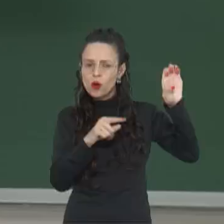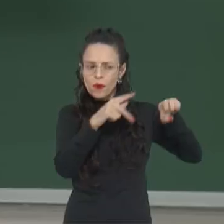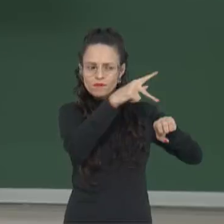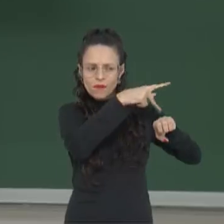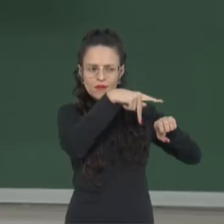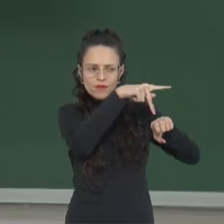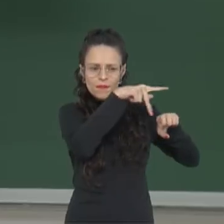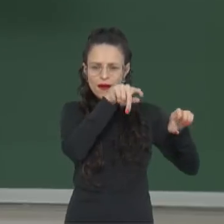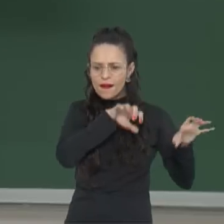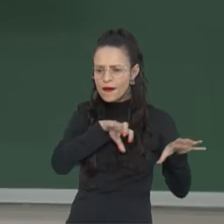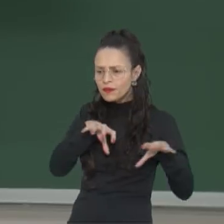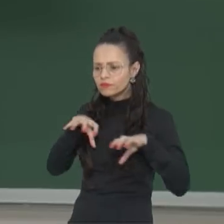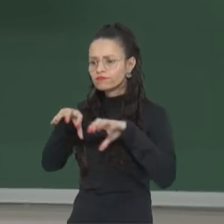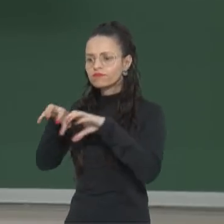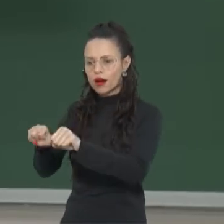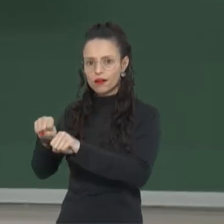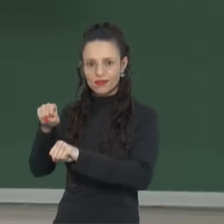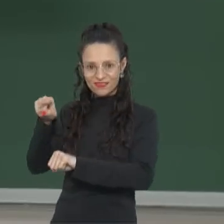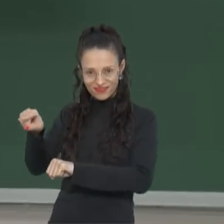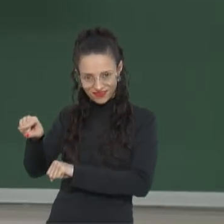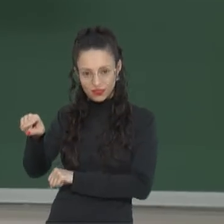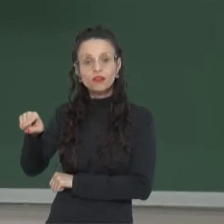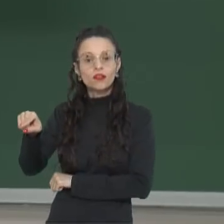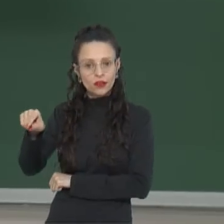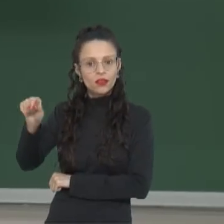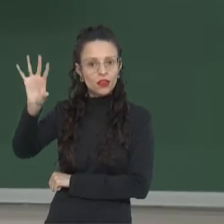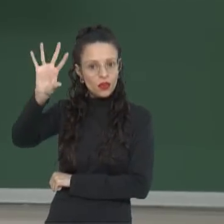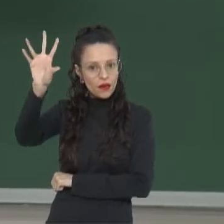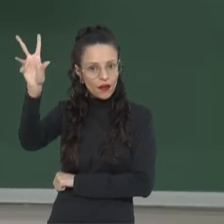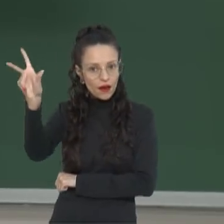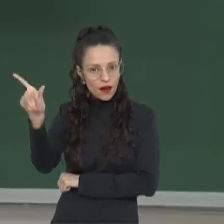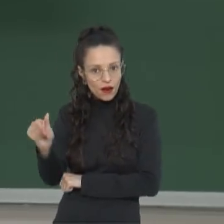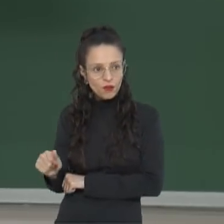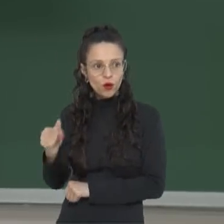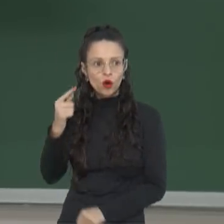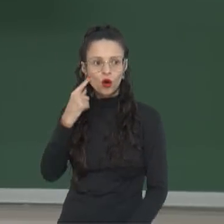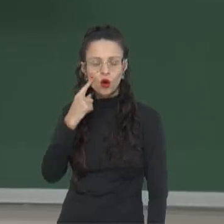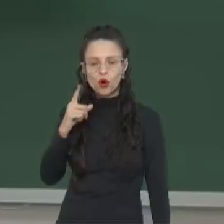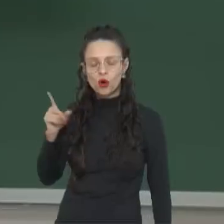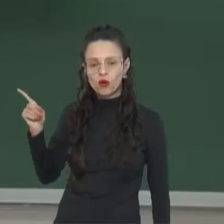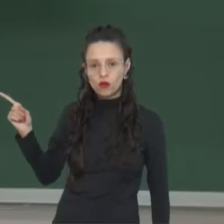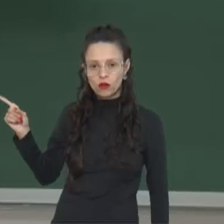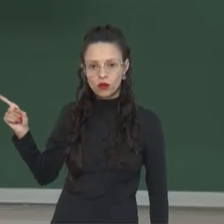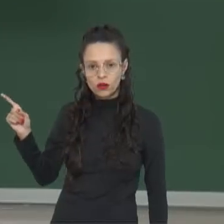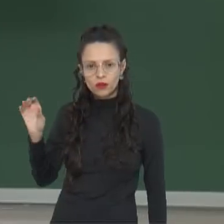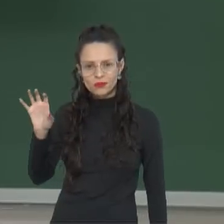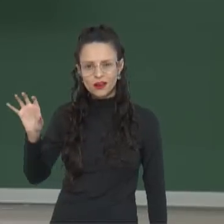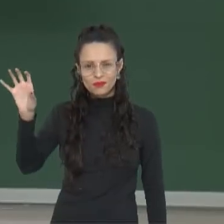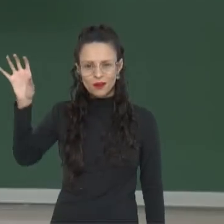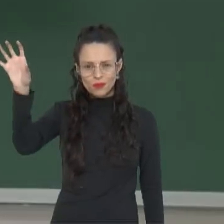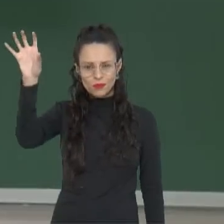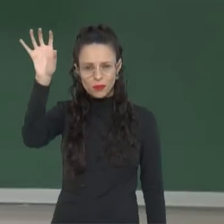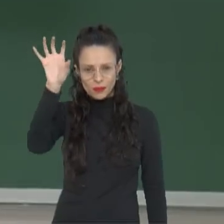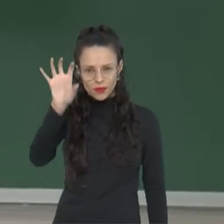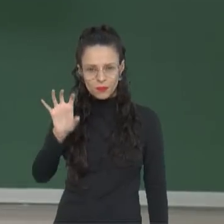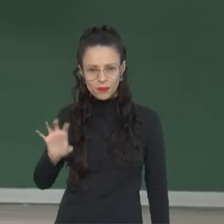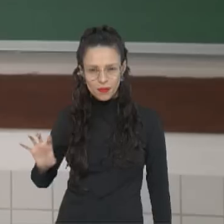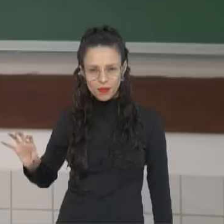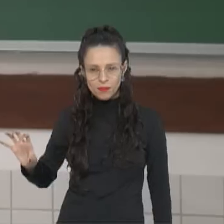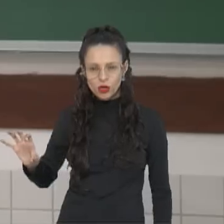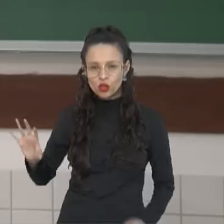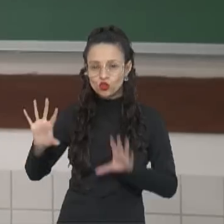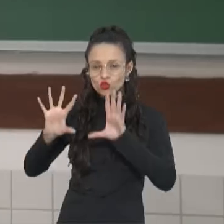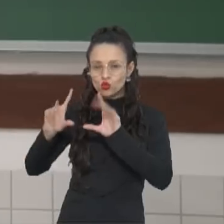uma grande presença europeia no continente, à exceção da Abissínia, né, hoje Etiópia, e da Libéria. Todo o restante